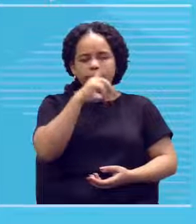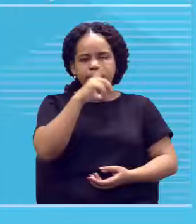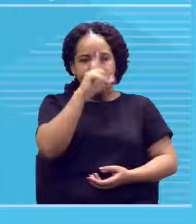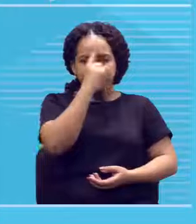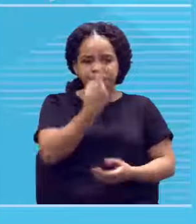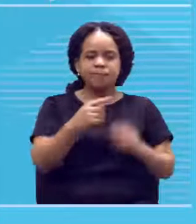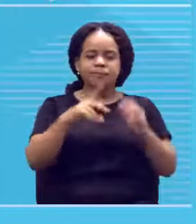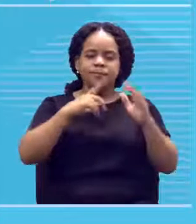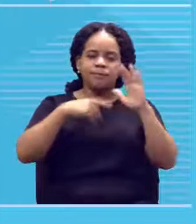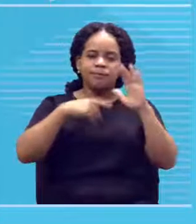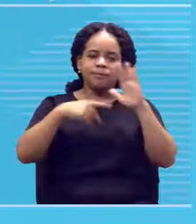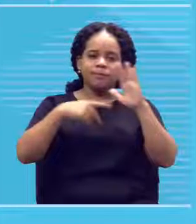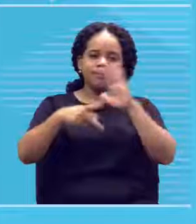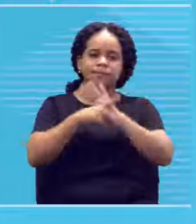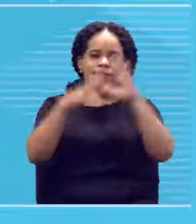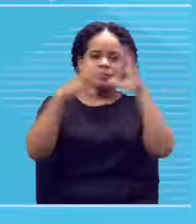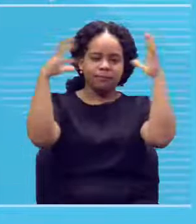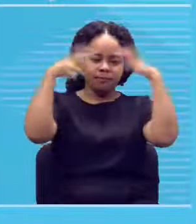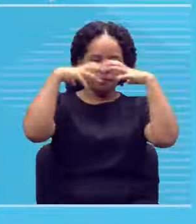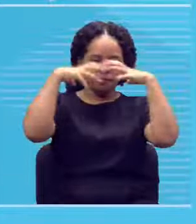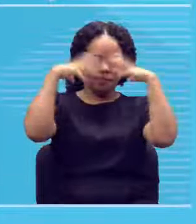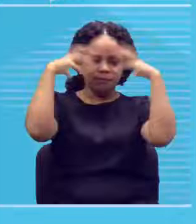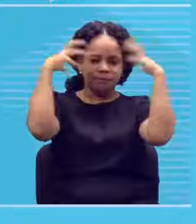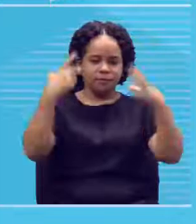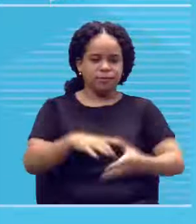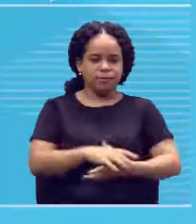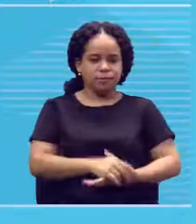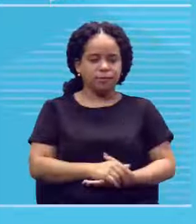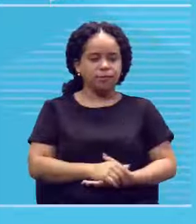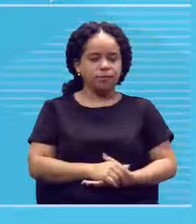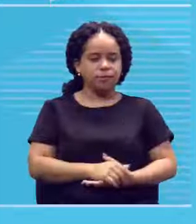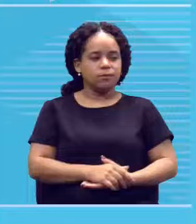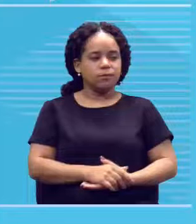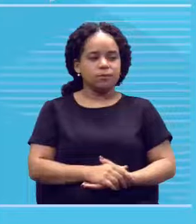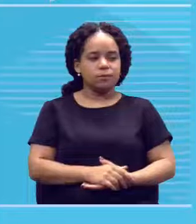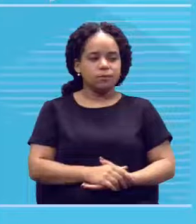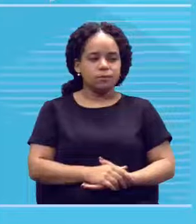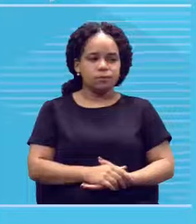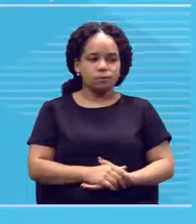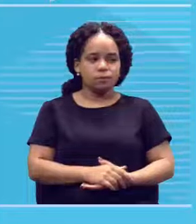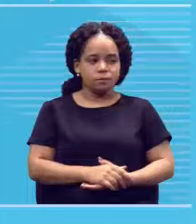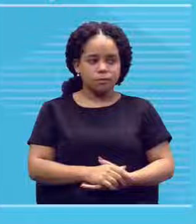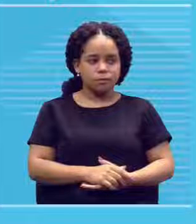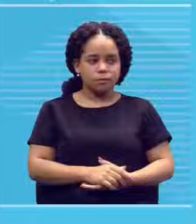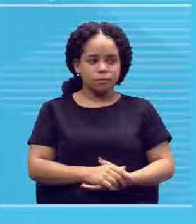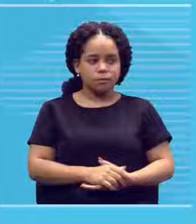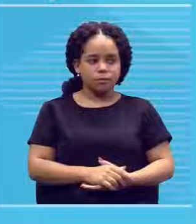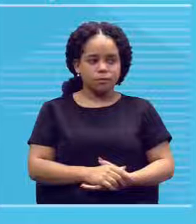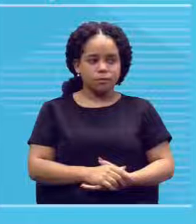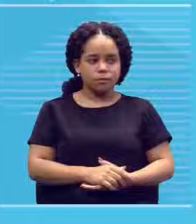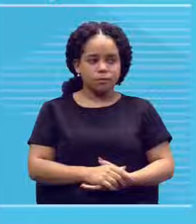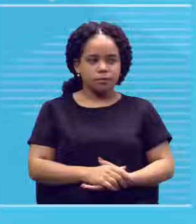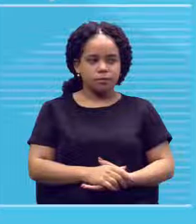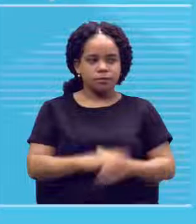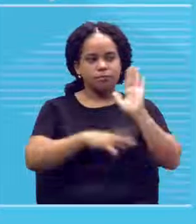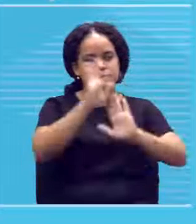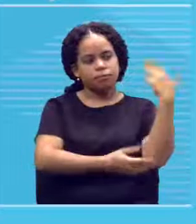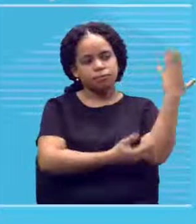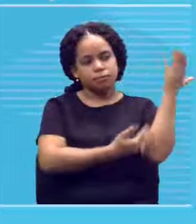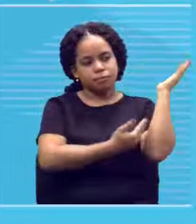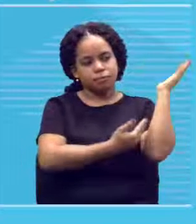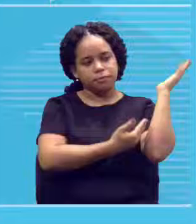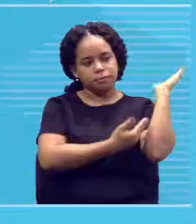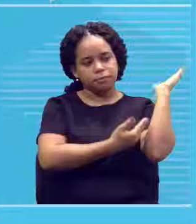em tempo próprio devemos ver na chuva por consequência um a gente que